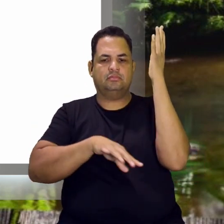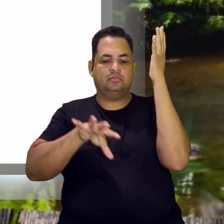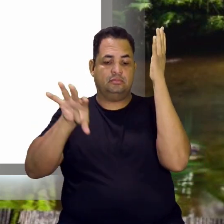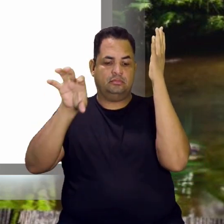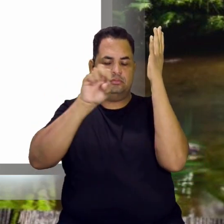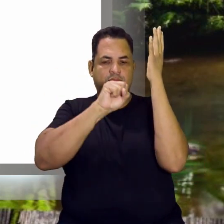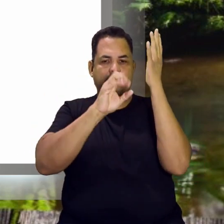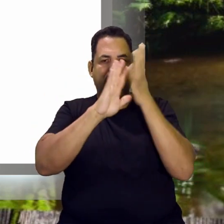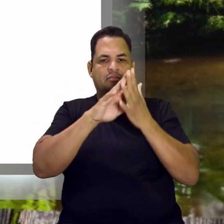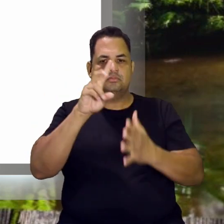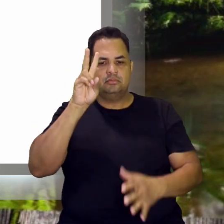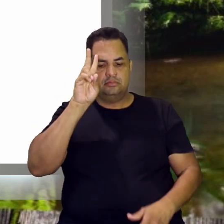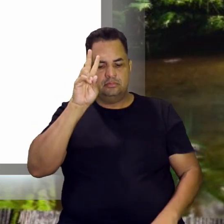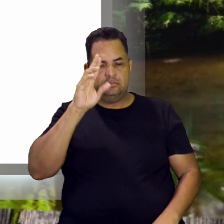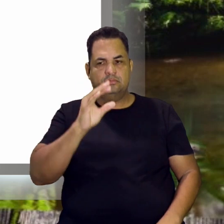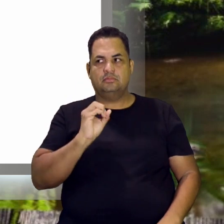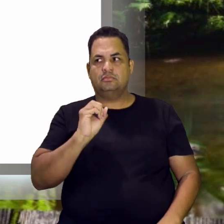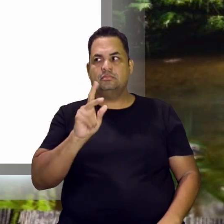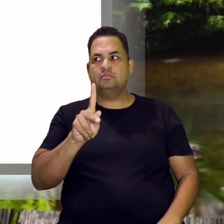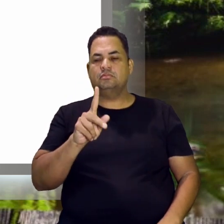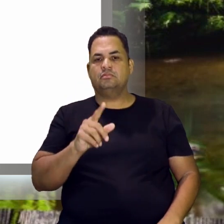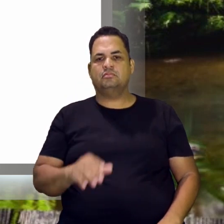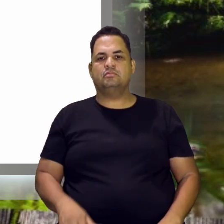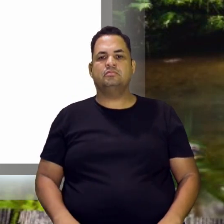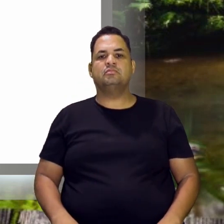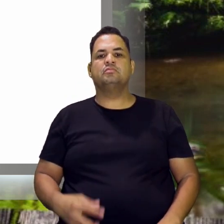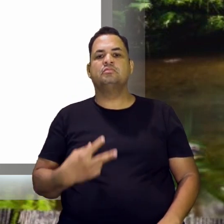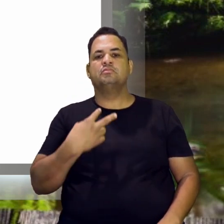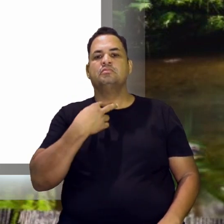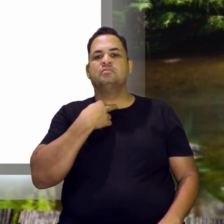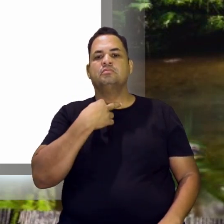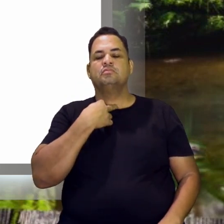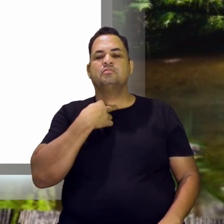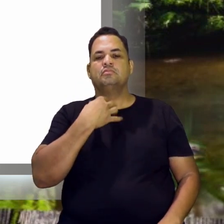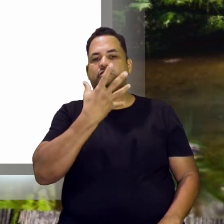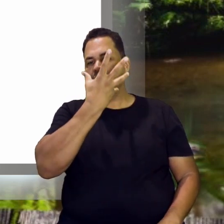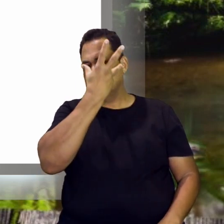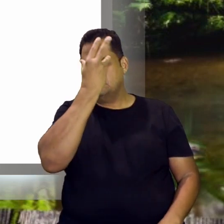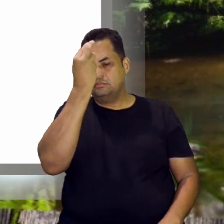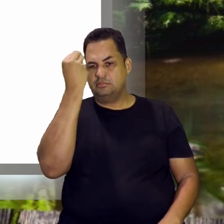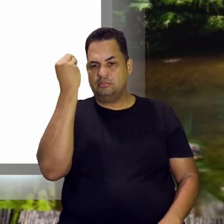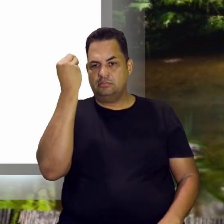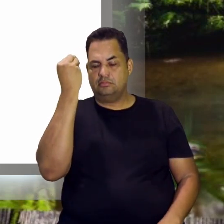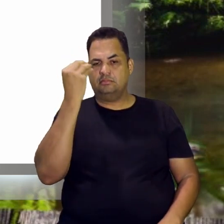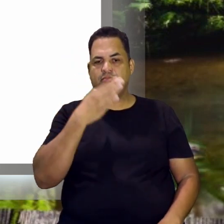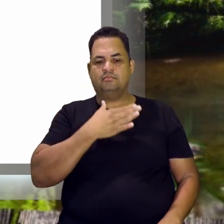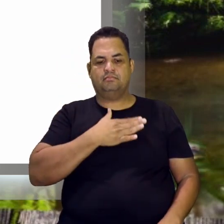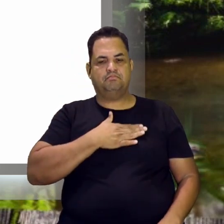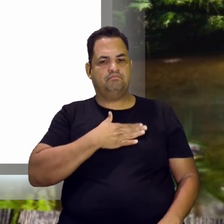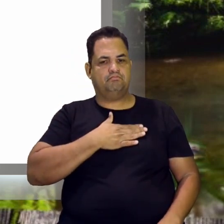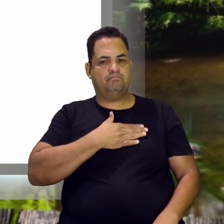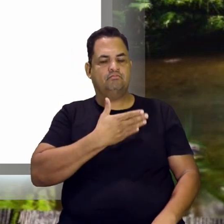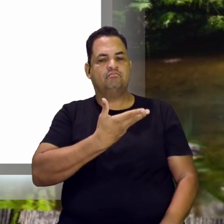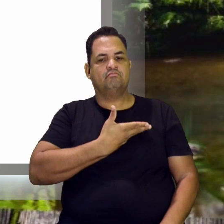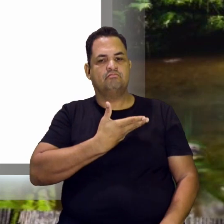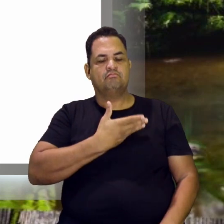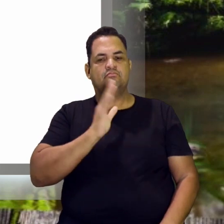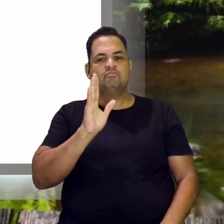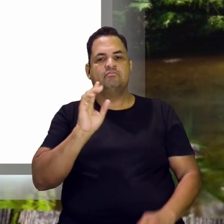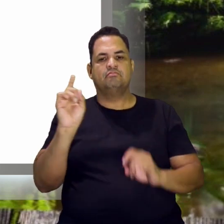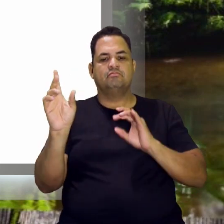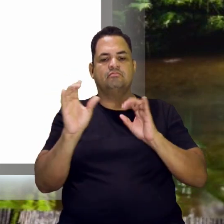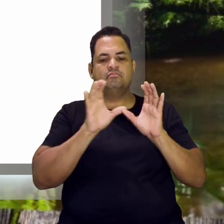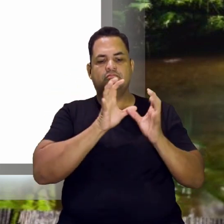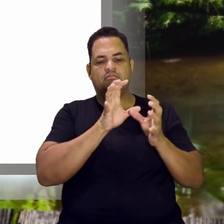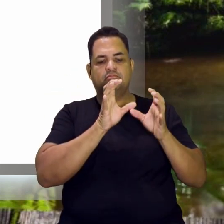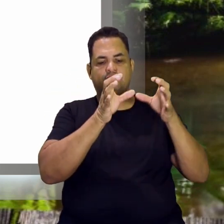Lembra? Ok. Então, você não pode esquecer, meu querido, minha querida, que para cada